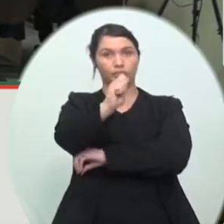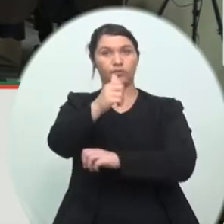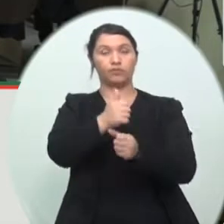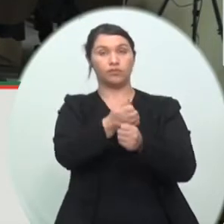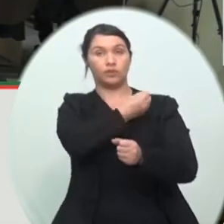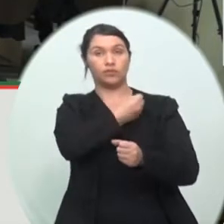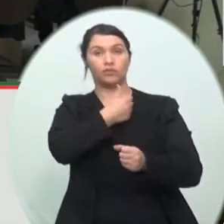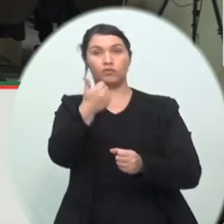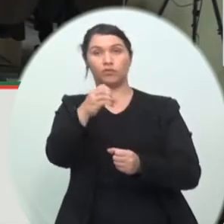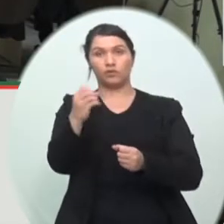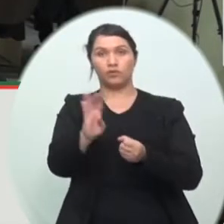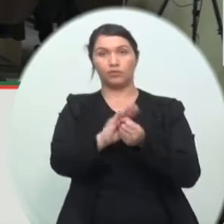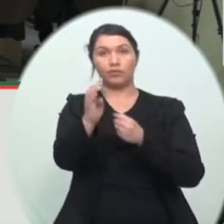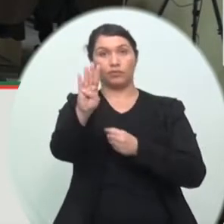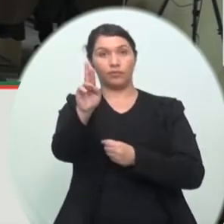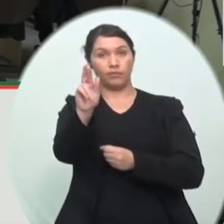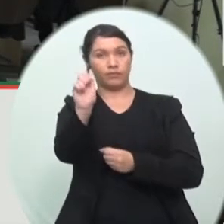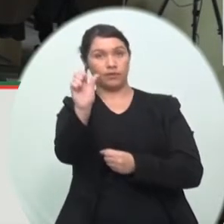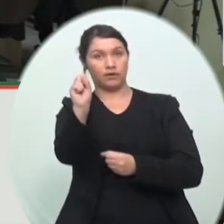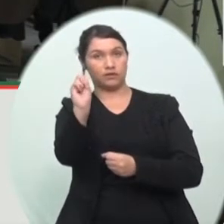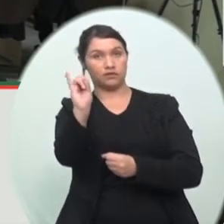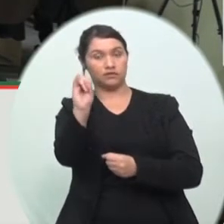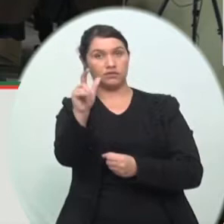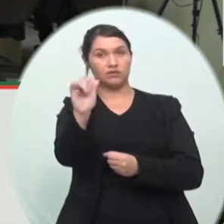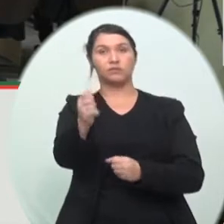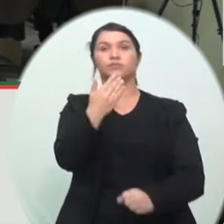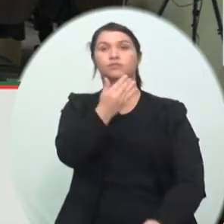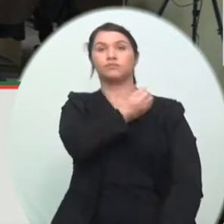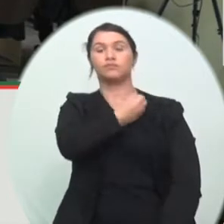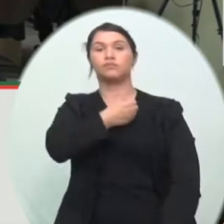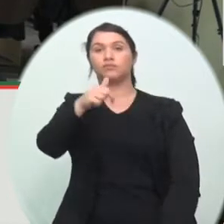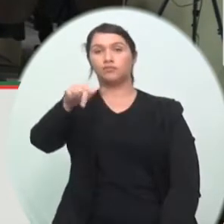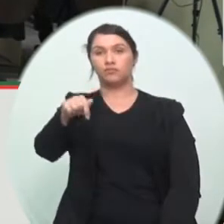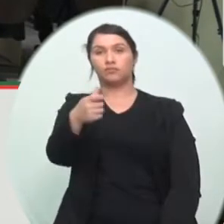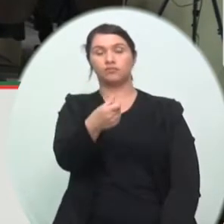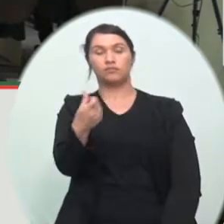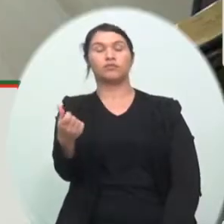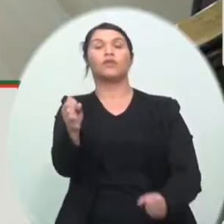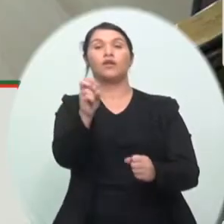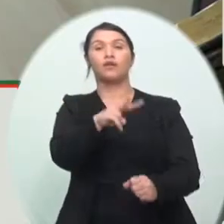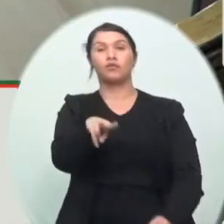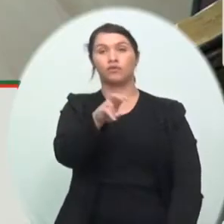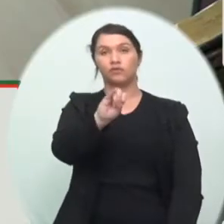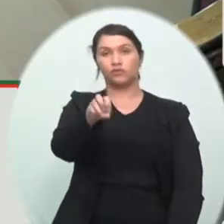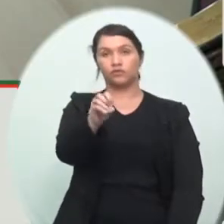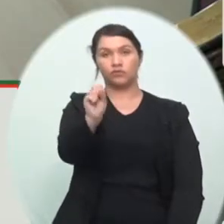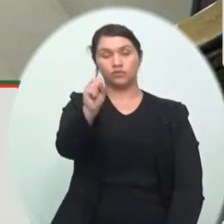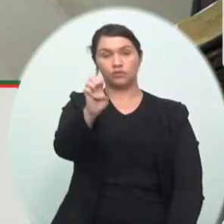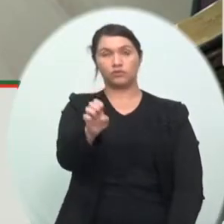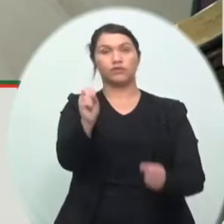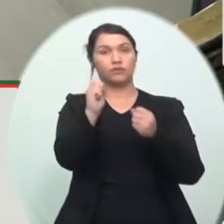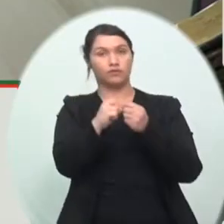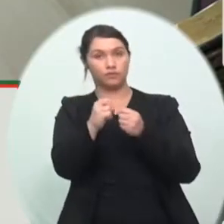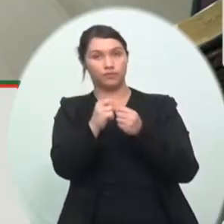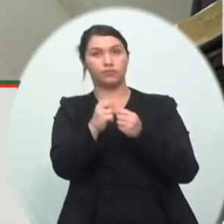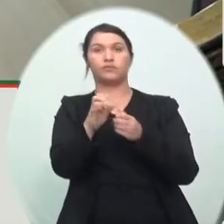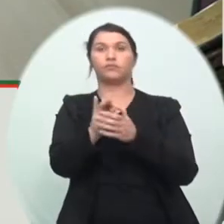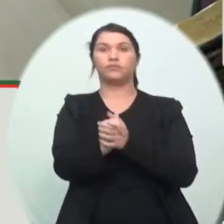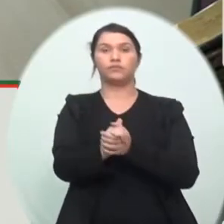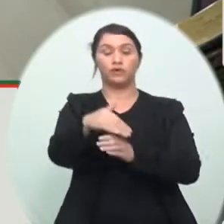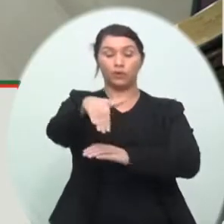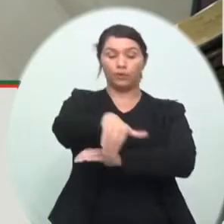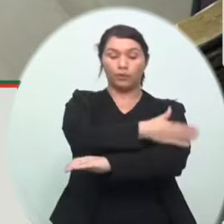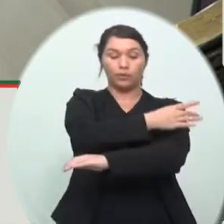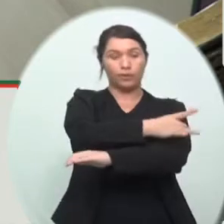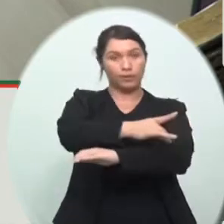Brasília. Indicação número 773/18, autoria vereador José Paulo Ferrarese, assunto recuperação da